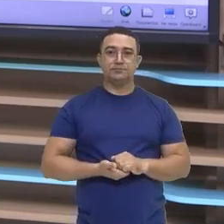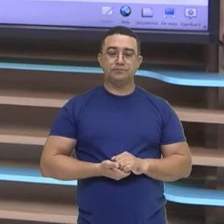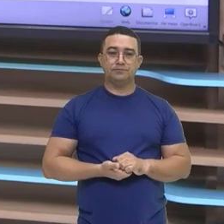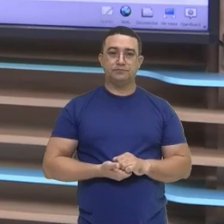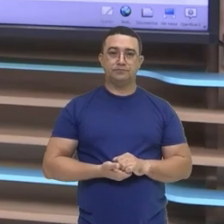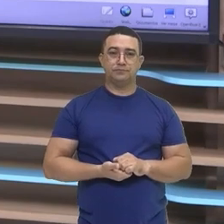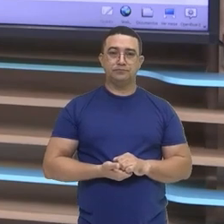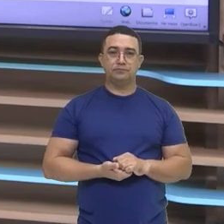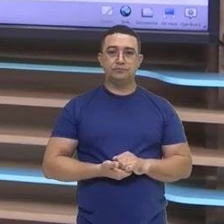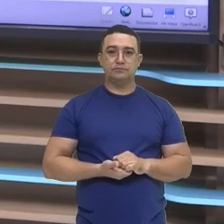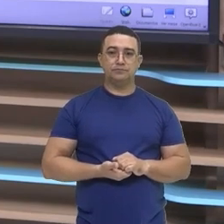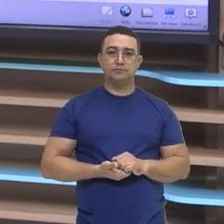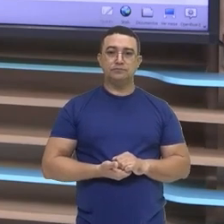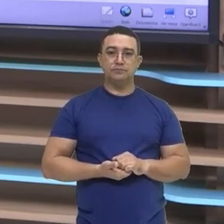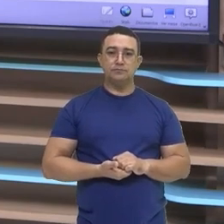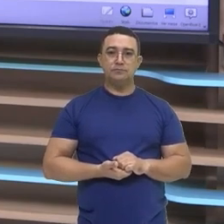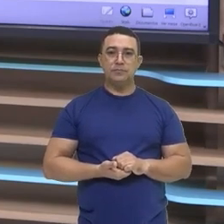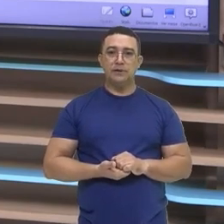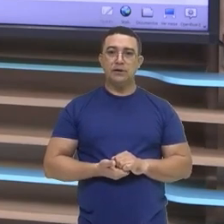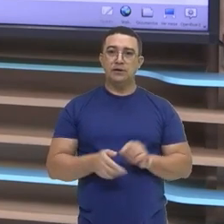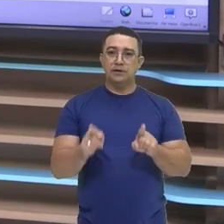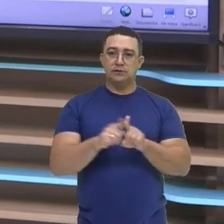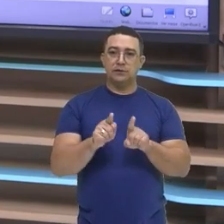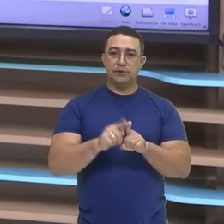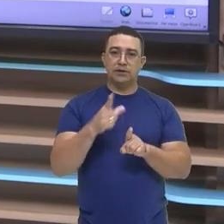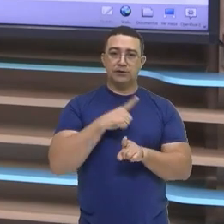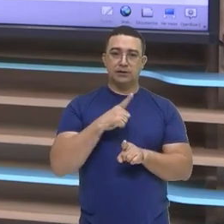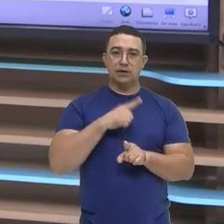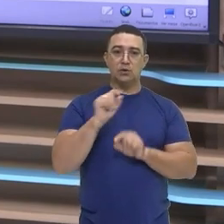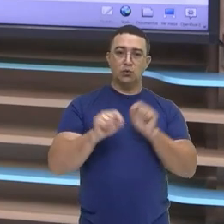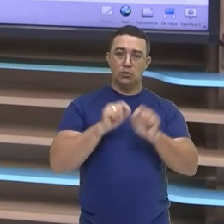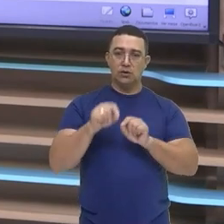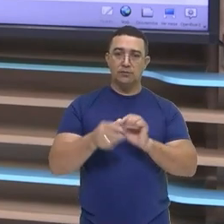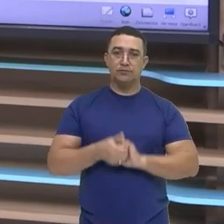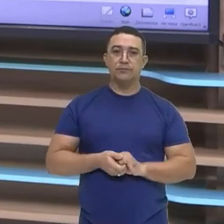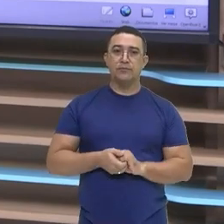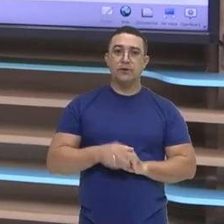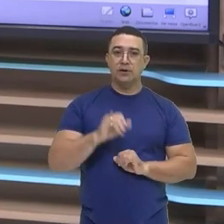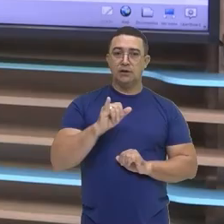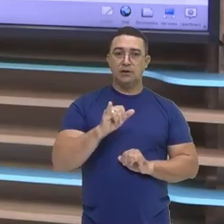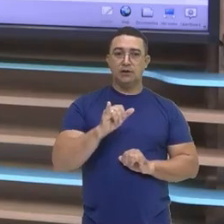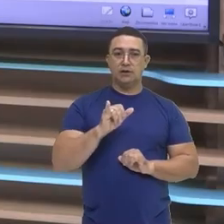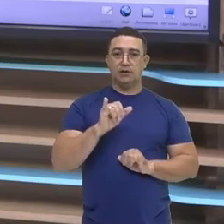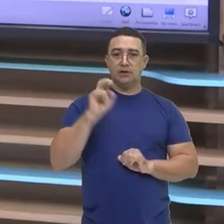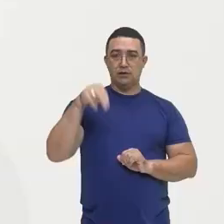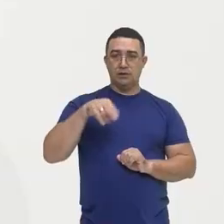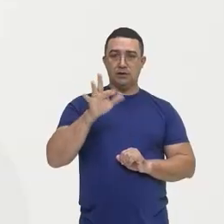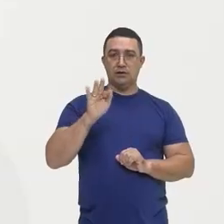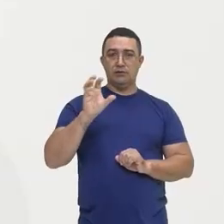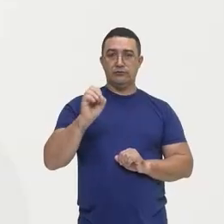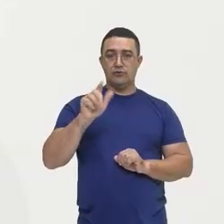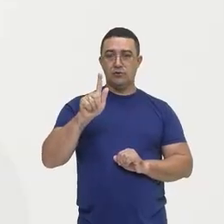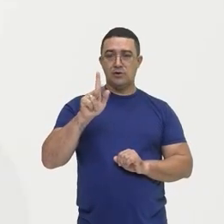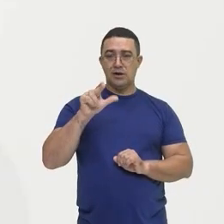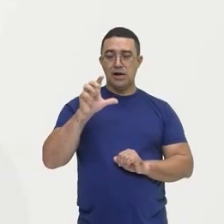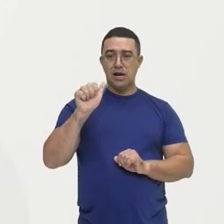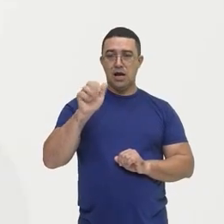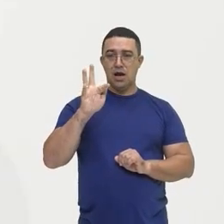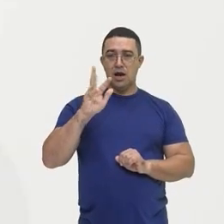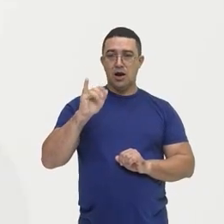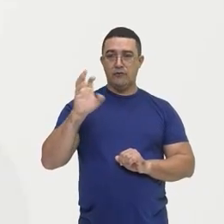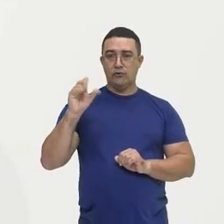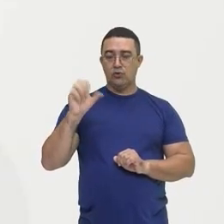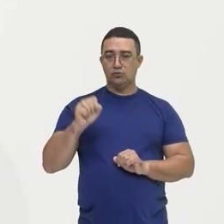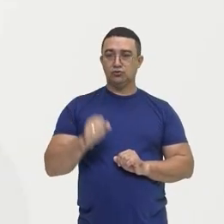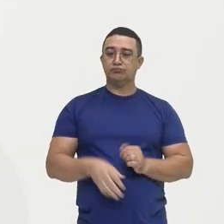do gráfico de áreas, a gente também tem aí, a gente vai observar o infográfico, que inclusive é bastante utilizado.